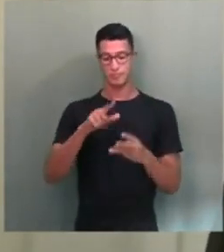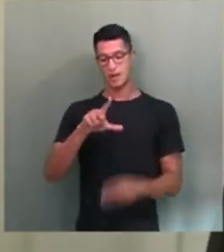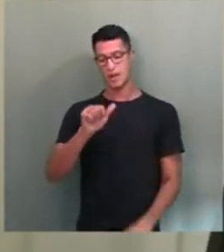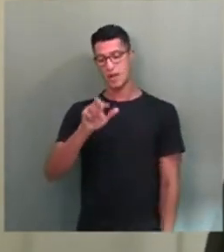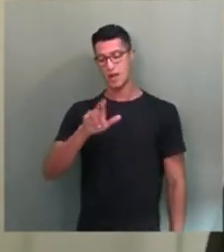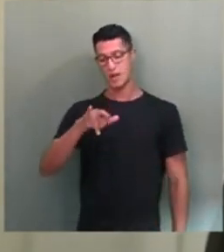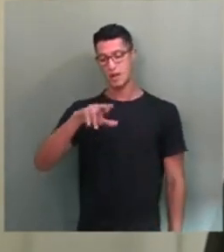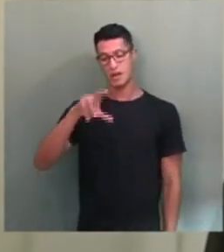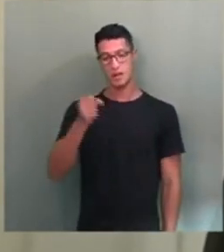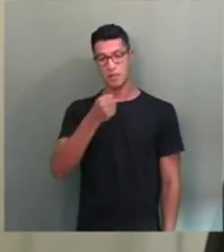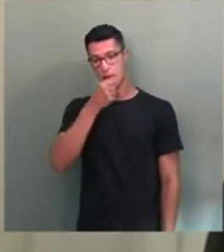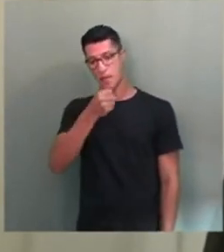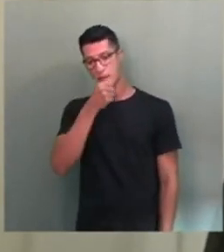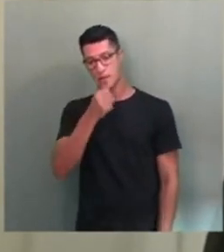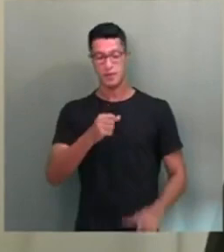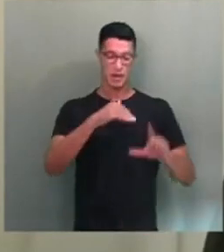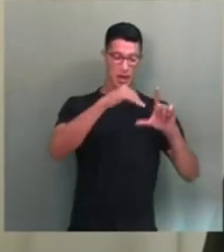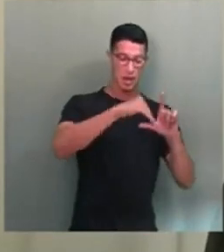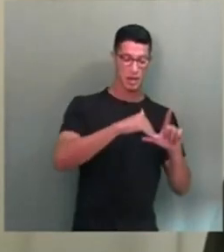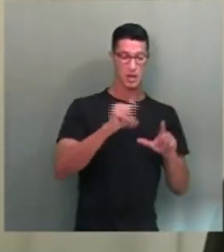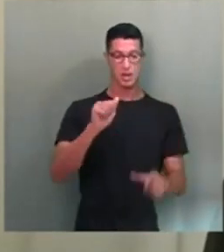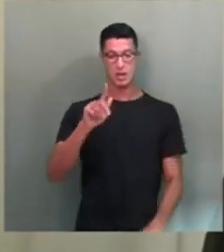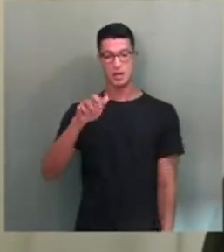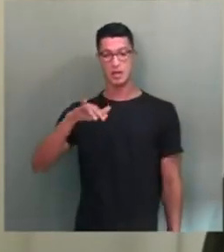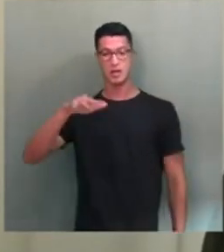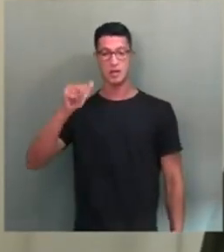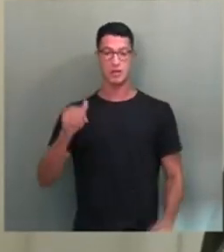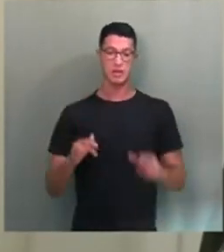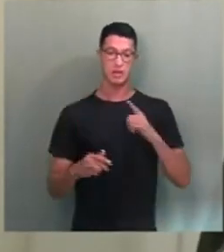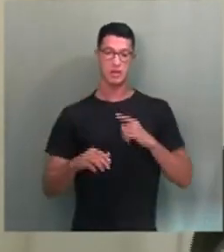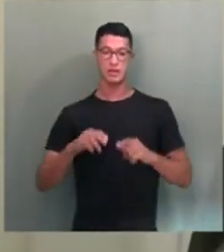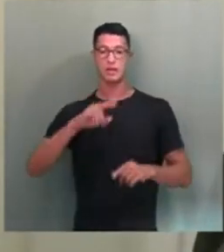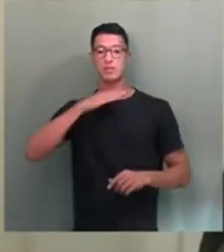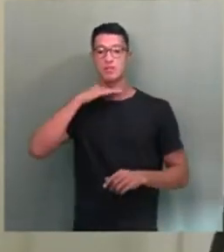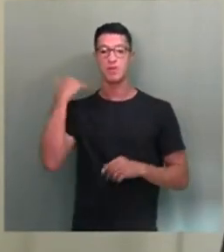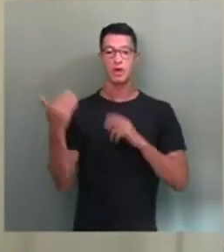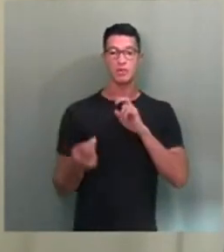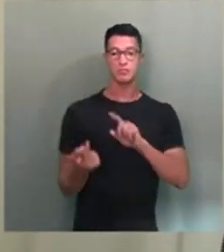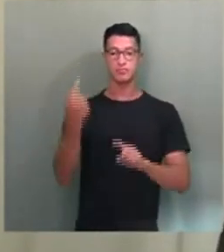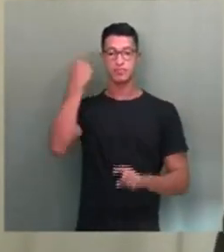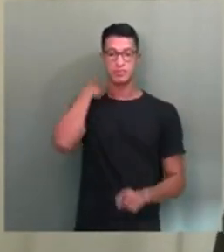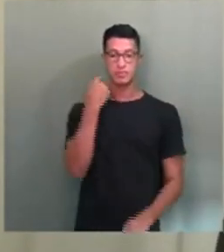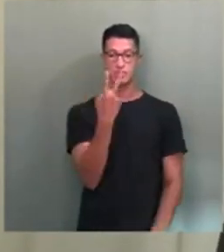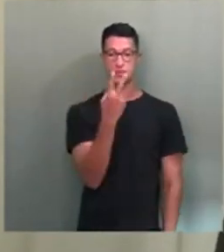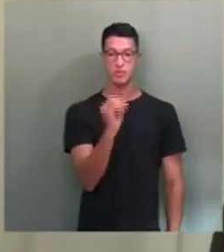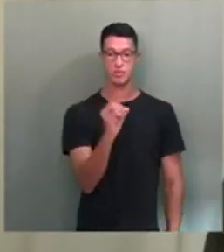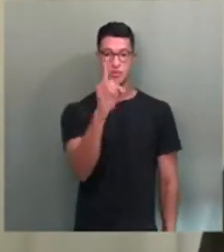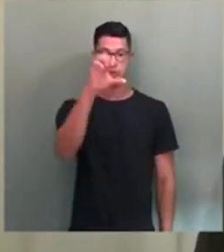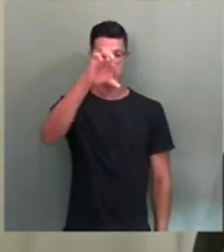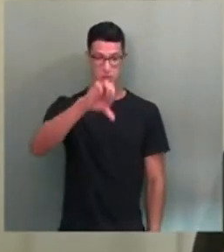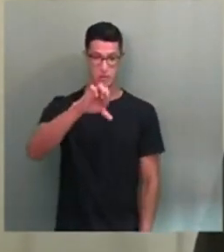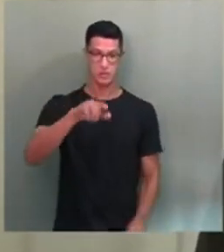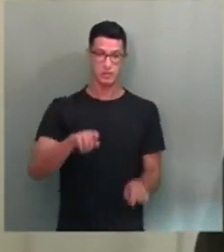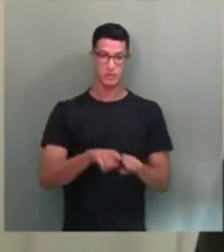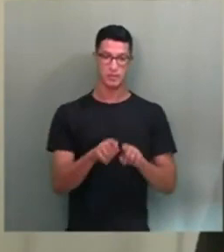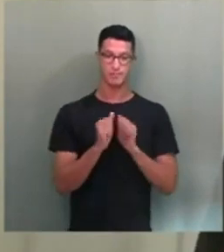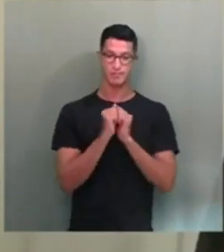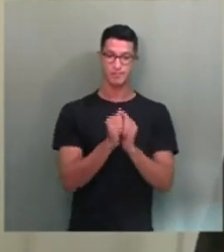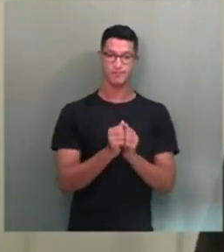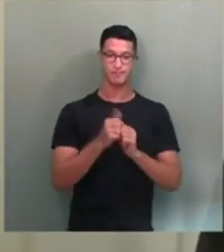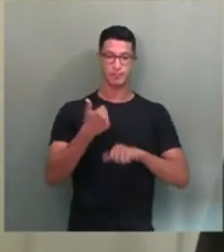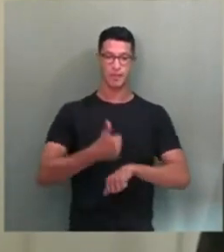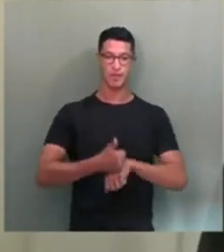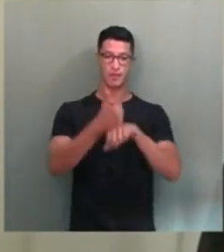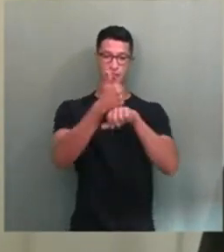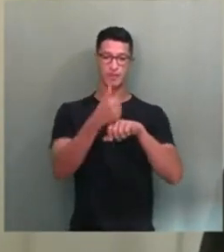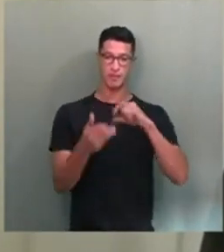que foi repórter tanto na rádio quanto na Agência Senado e que partiu de forma precoce em 2019. E ao lado de todos os